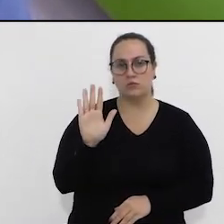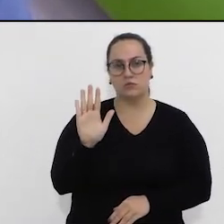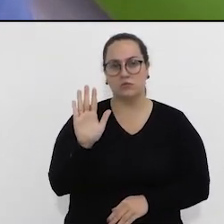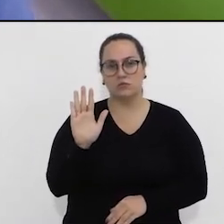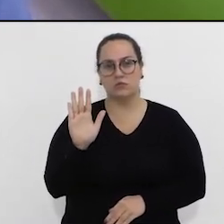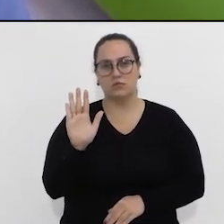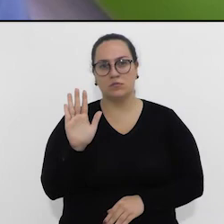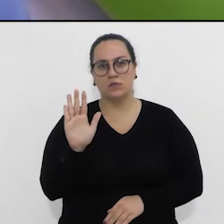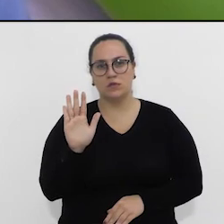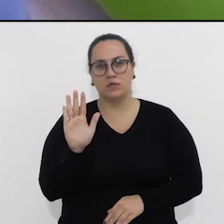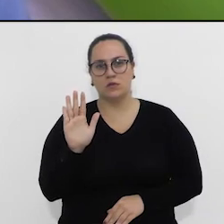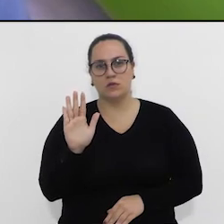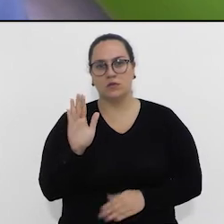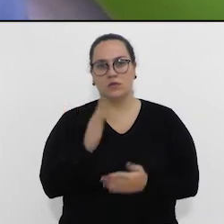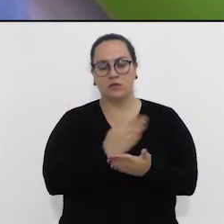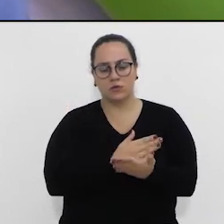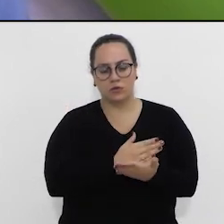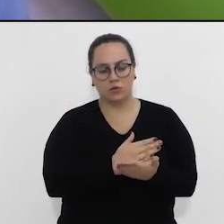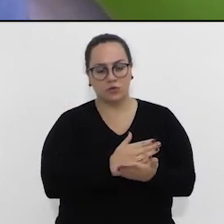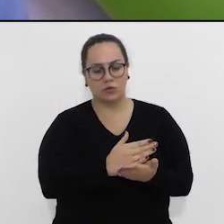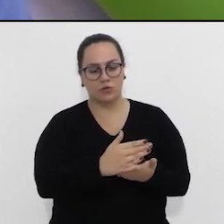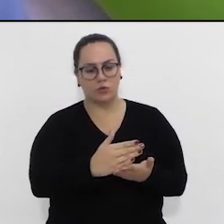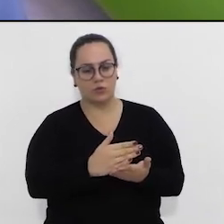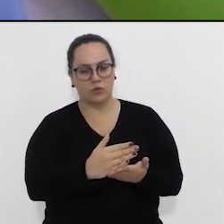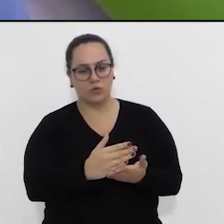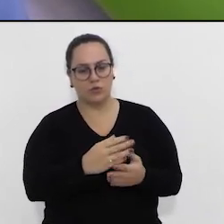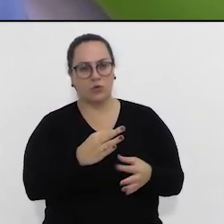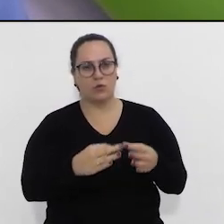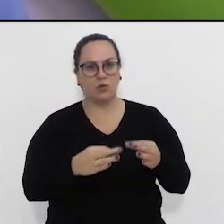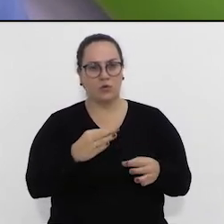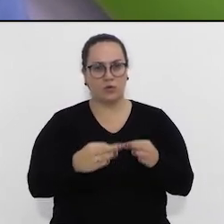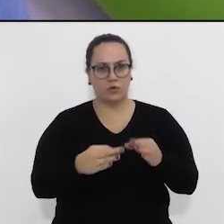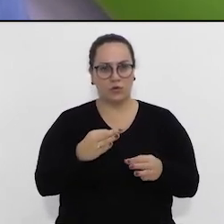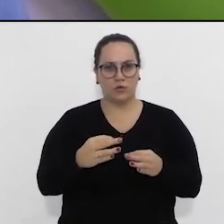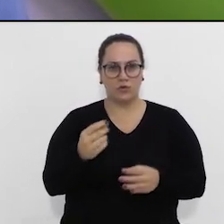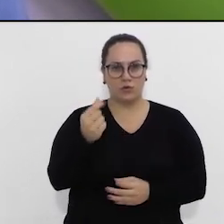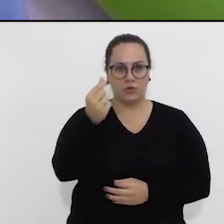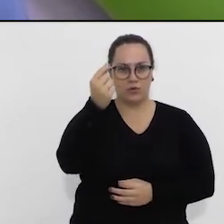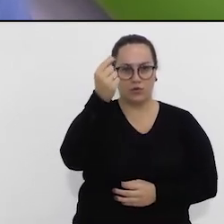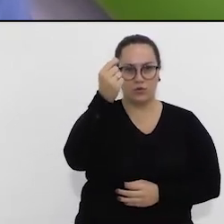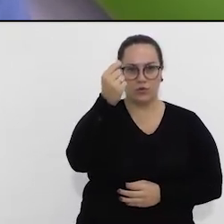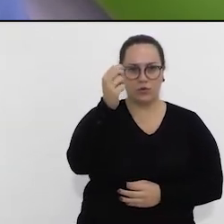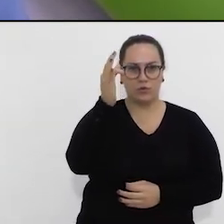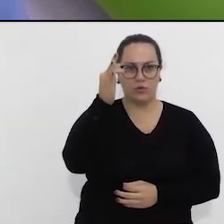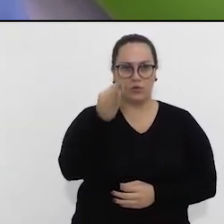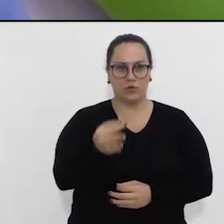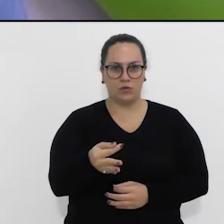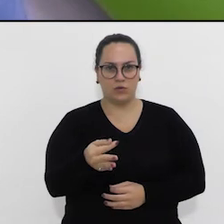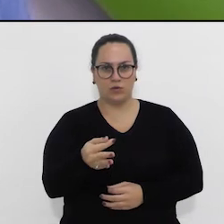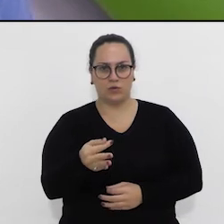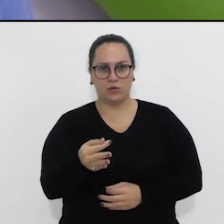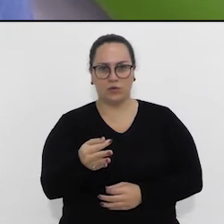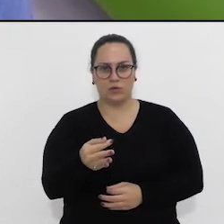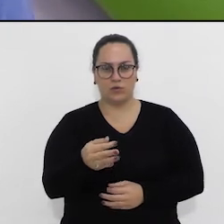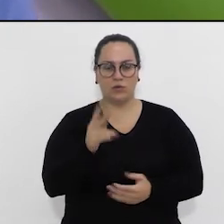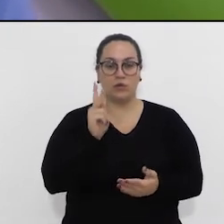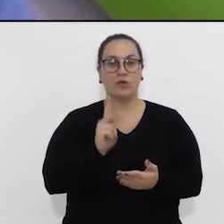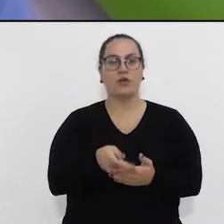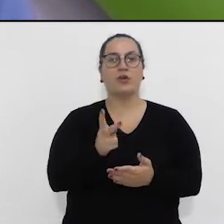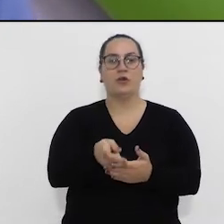Wagner senhor sabe que a partir do instante que se iniciou um real de uma verba pública o que dar continuidade